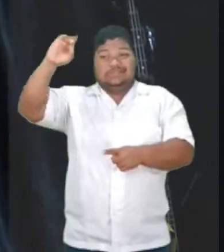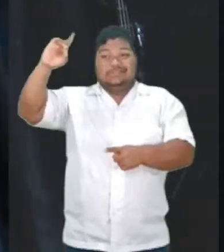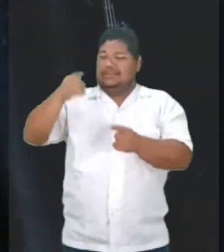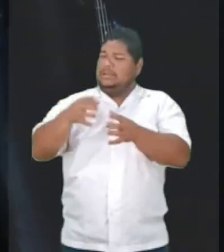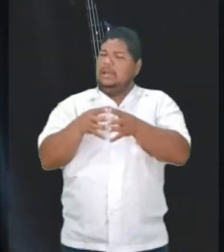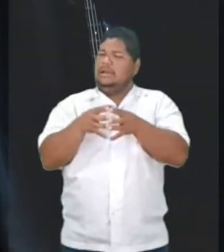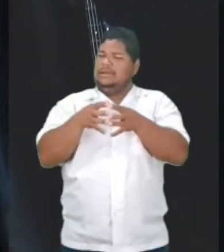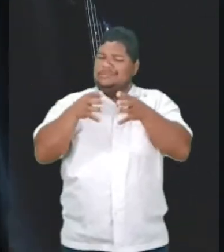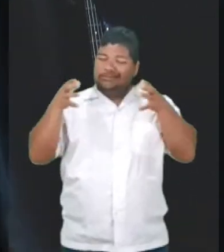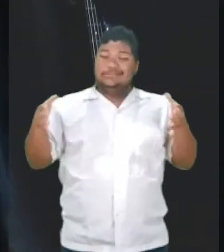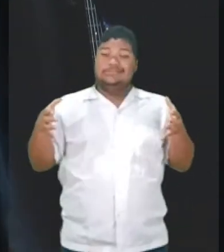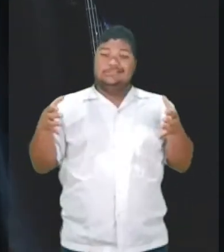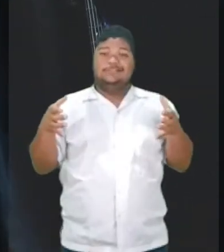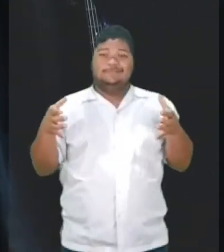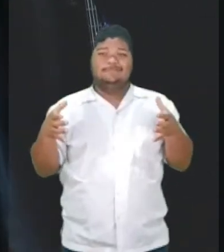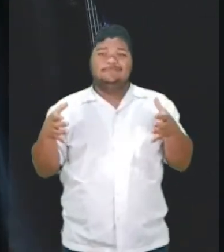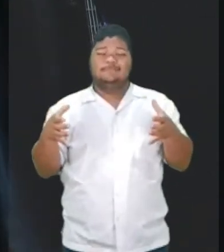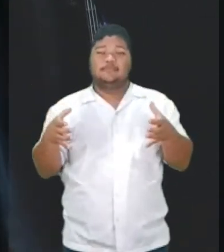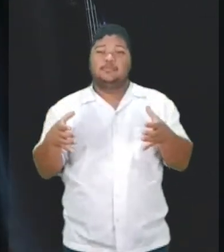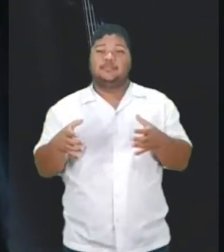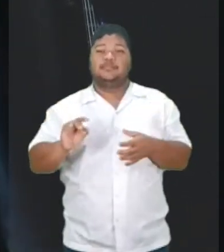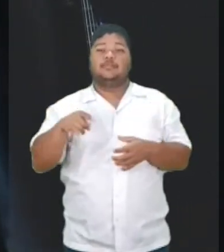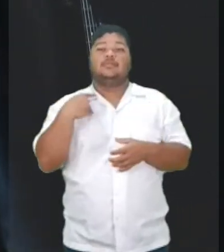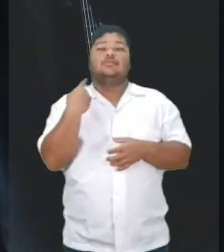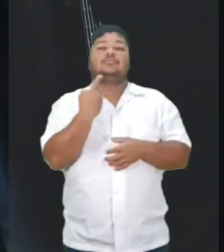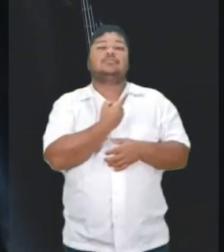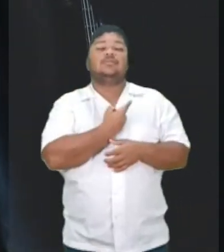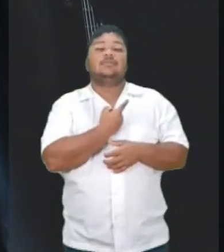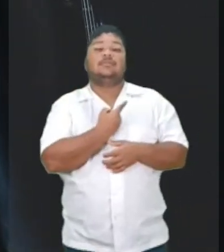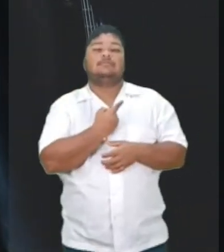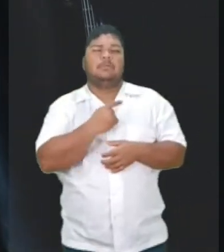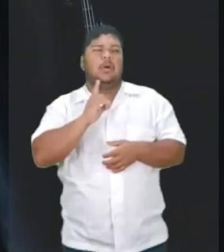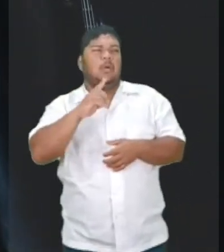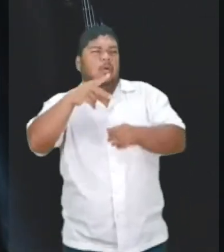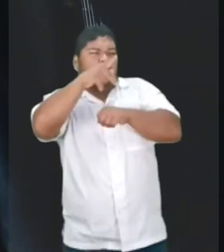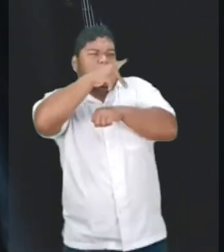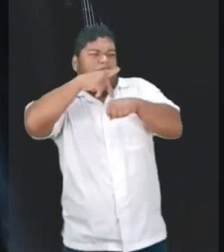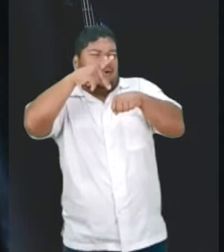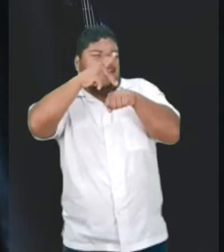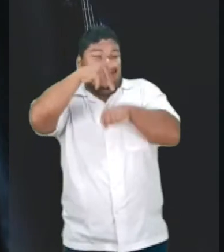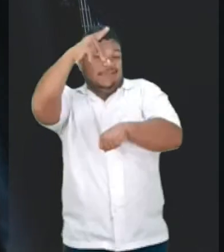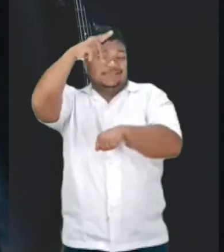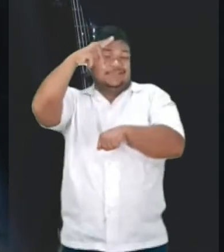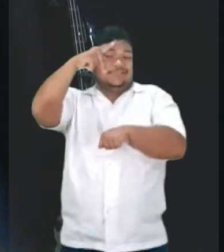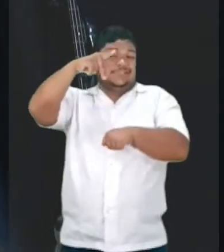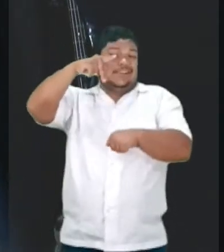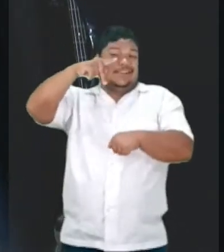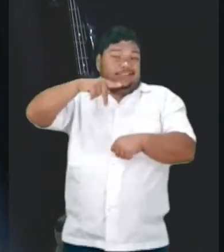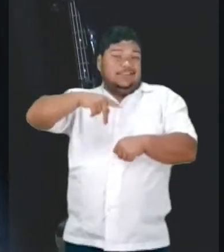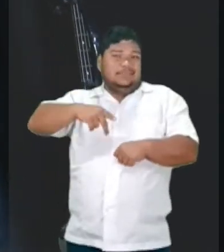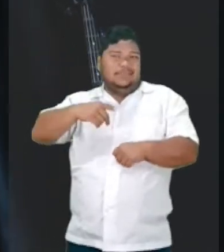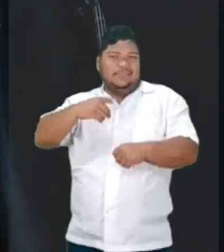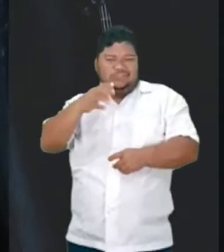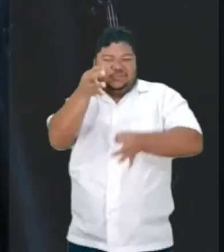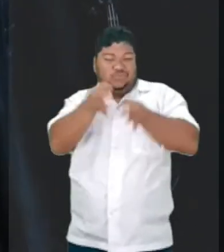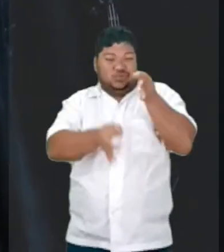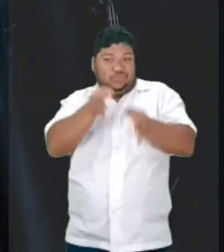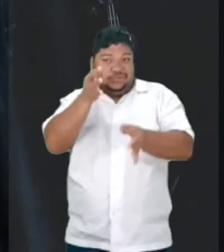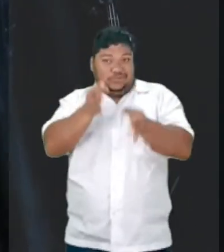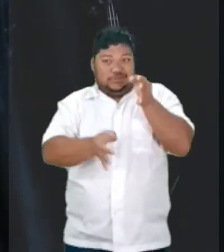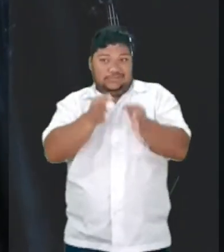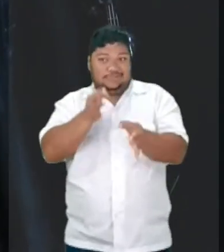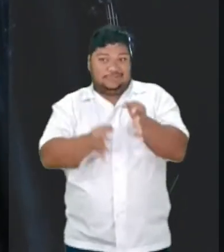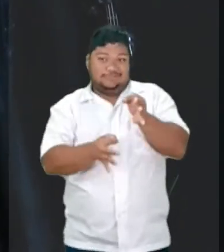grande. Nós olhamos para o nosso país, e aqueles que eram para fazer justiça, e o